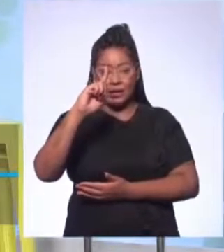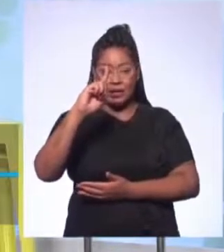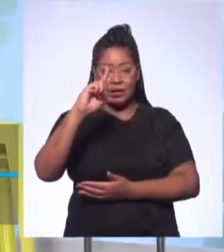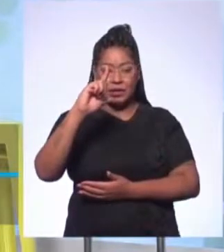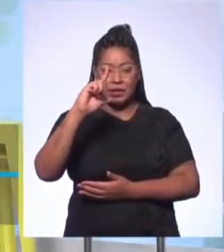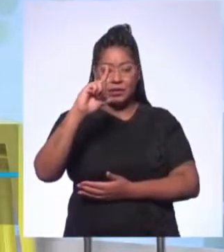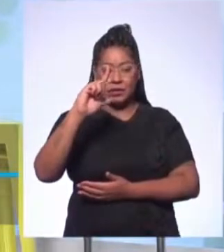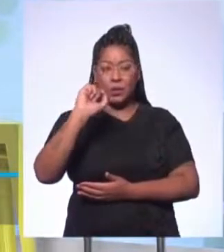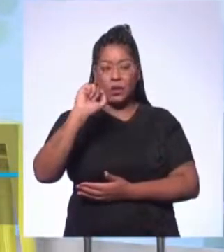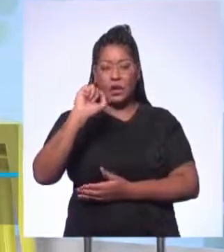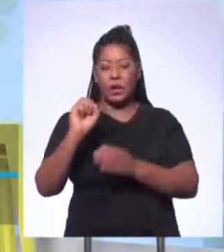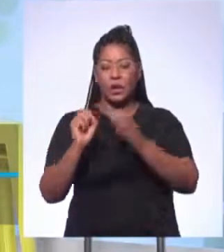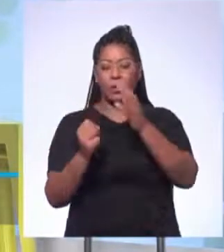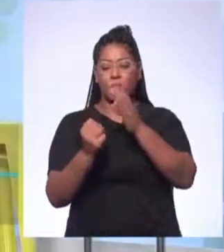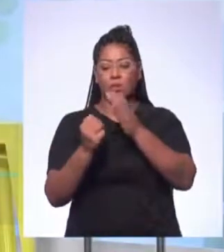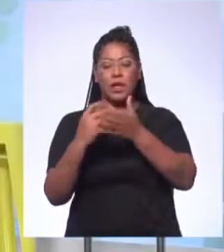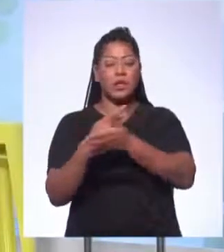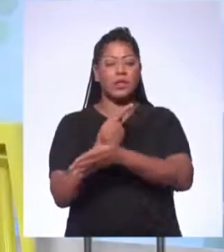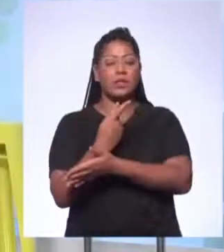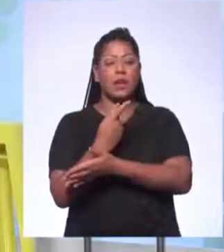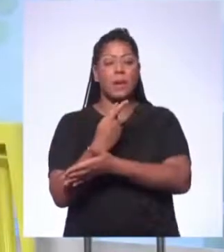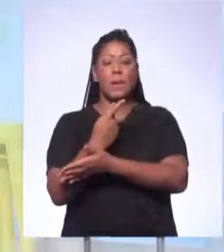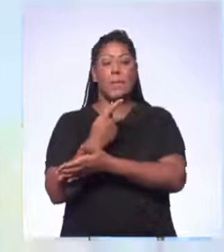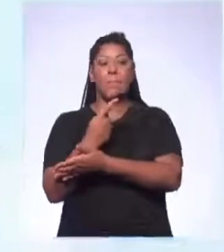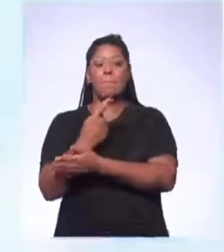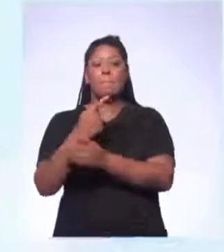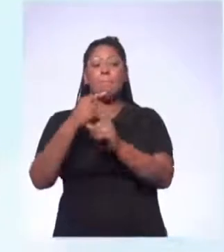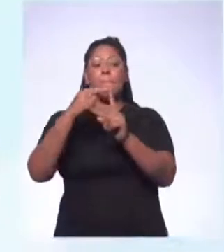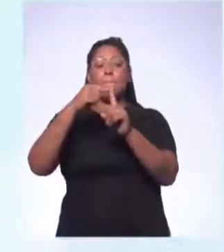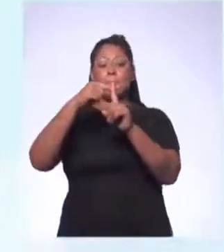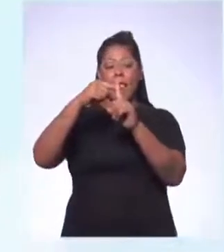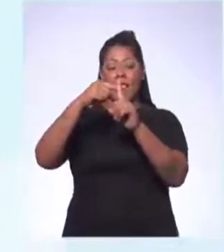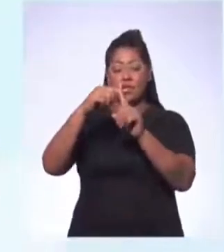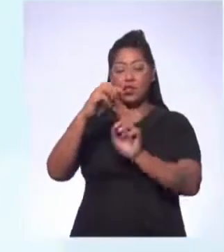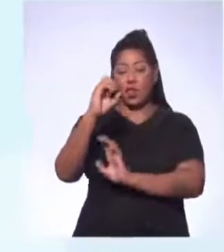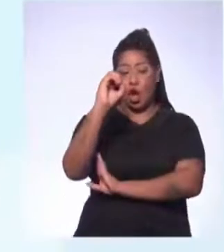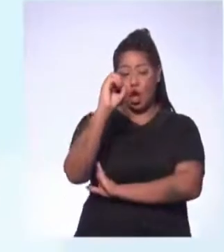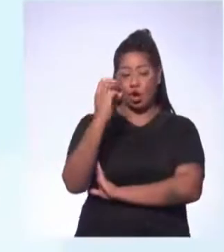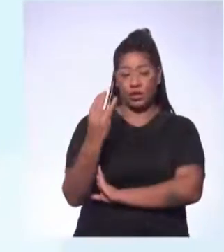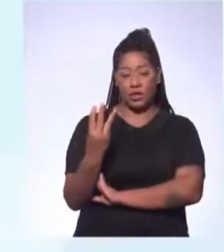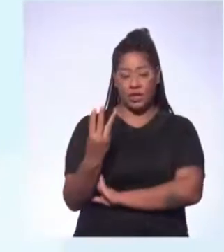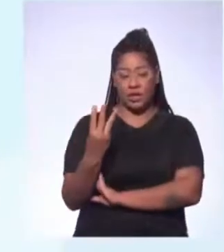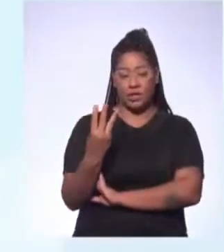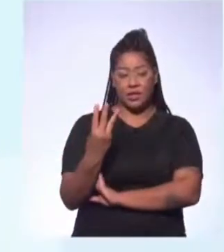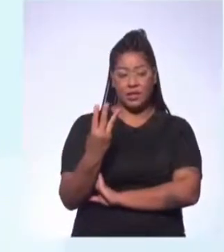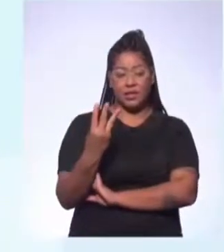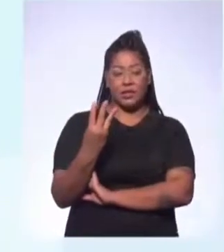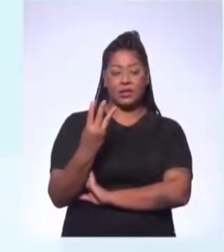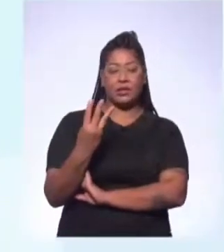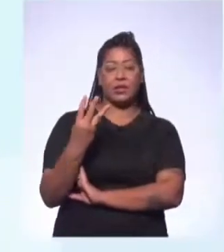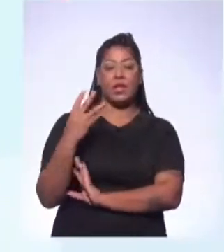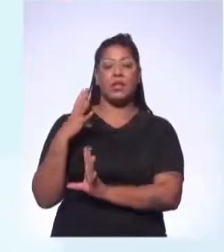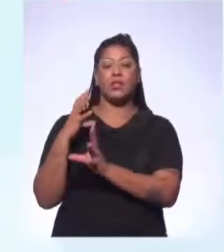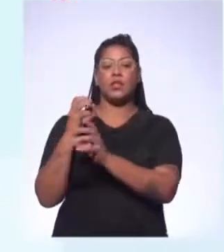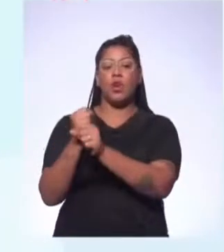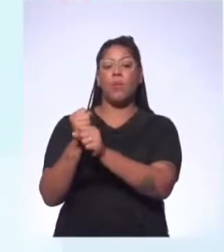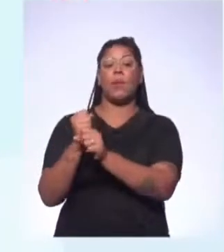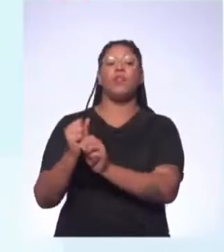o que que acontece? Mais o O3, ele vai ser transformado